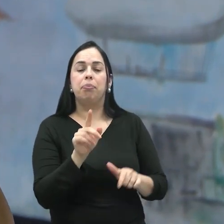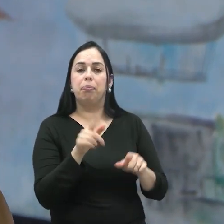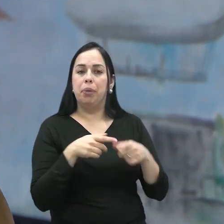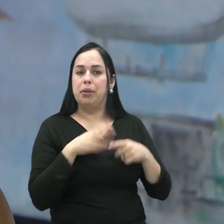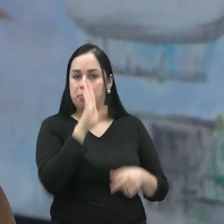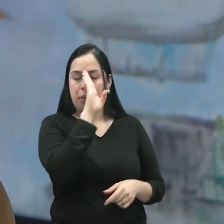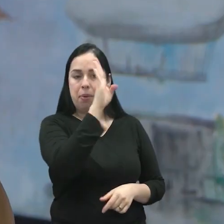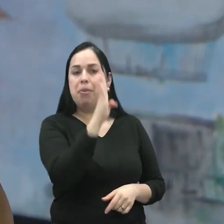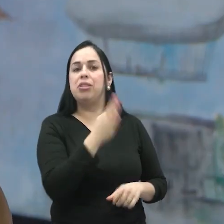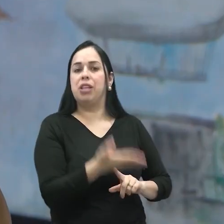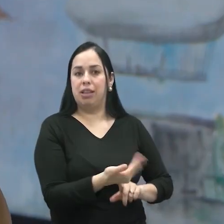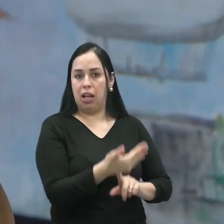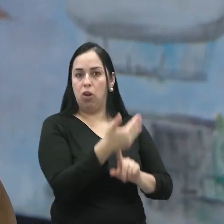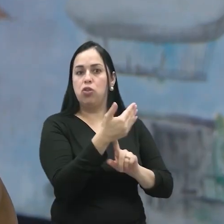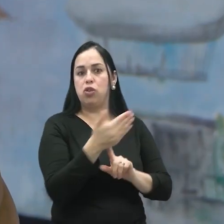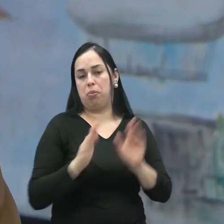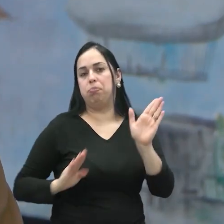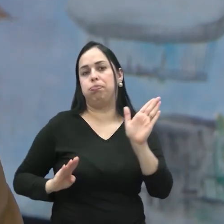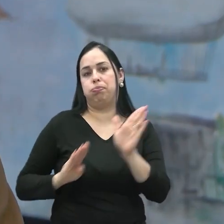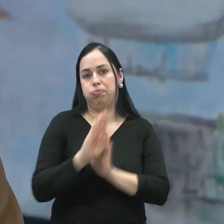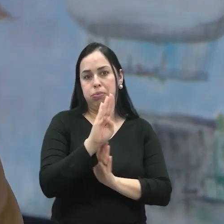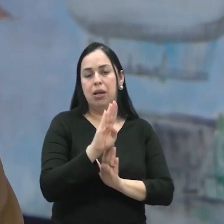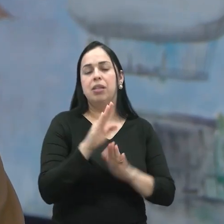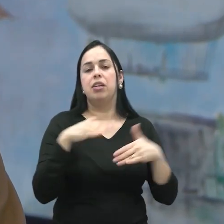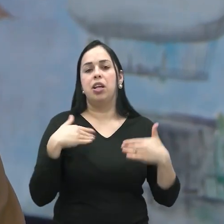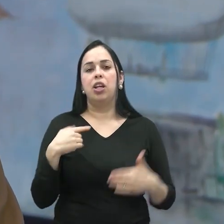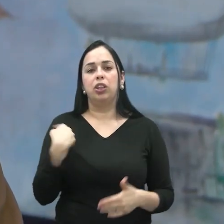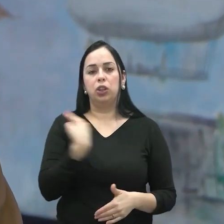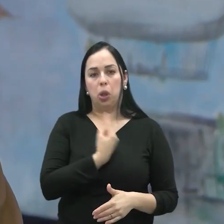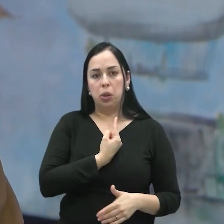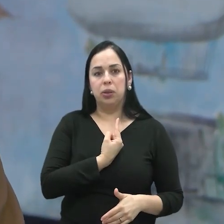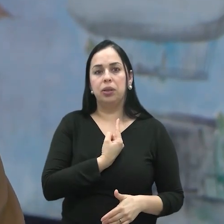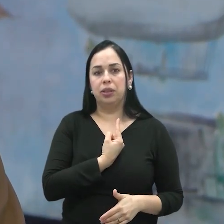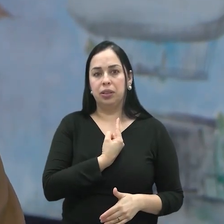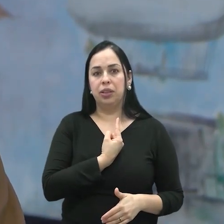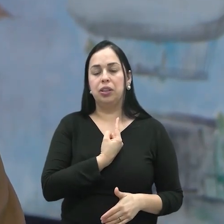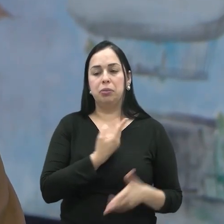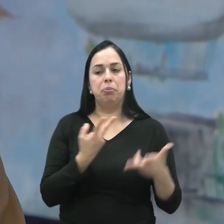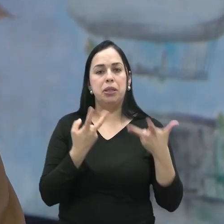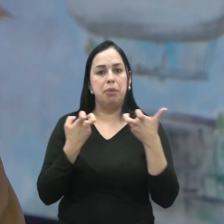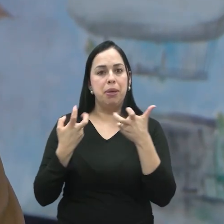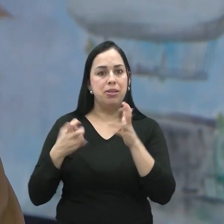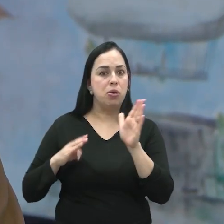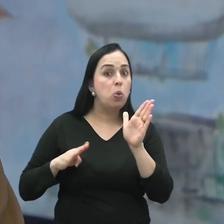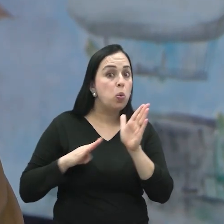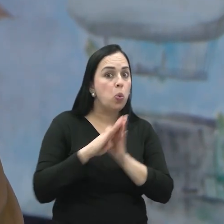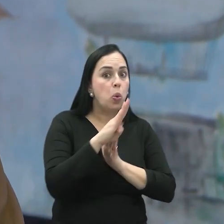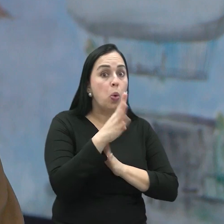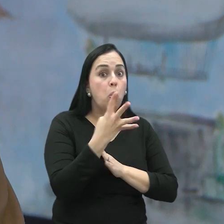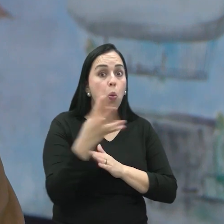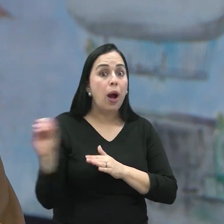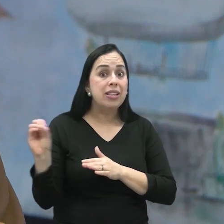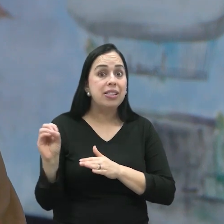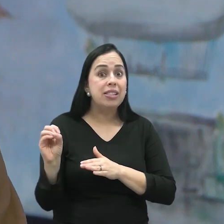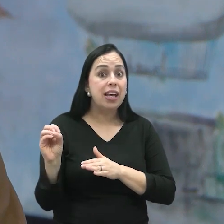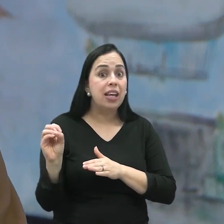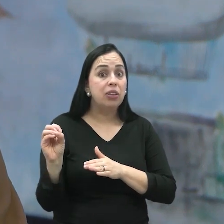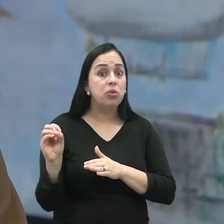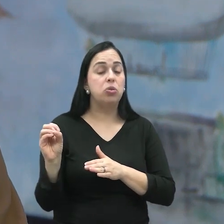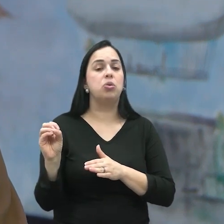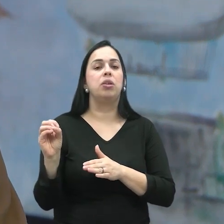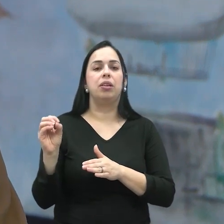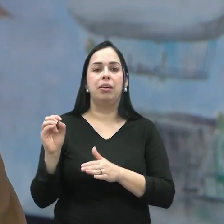nas universidades, inclusive até na área de tecnologia. Aí a gente, né, nós tivemos um aumento de